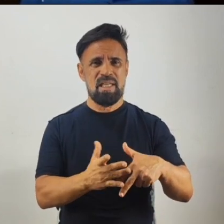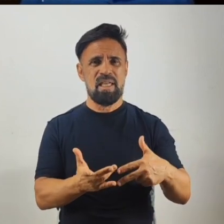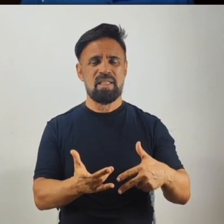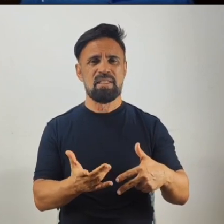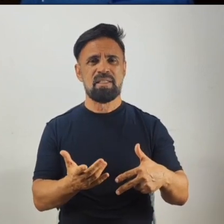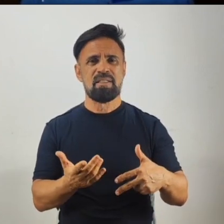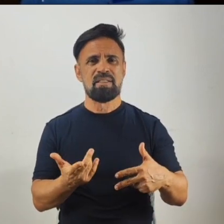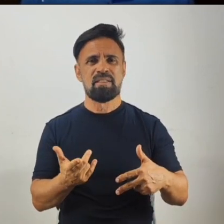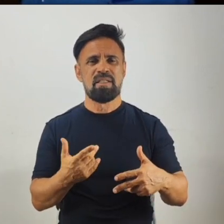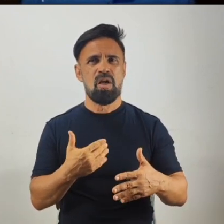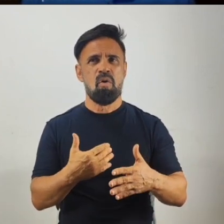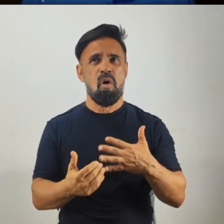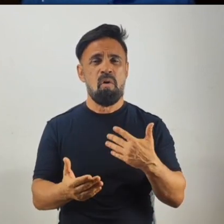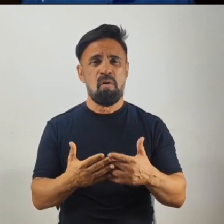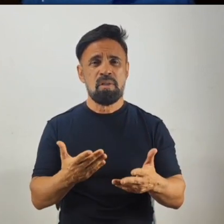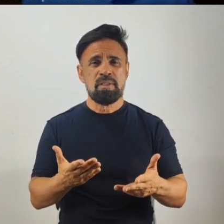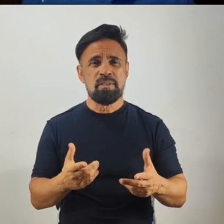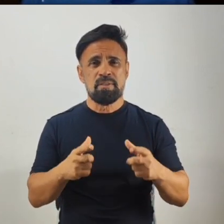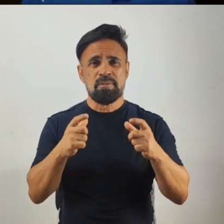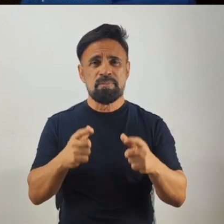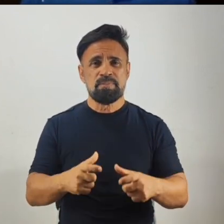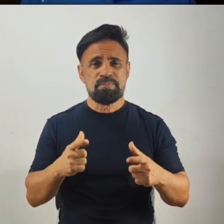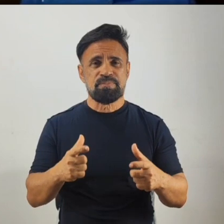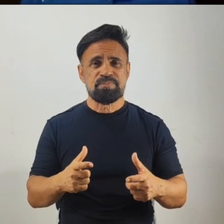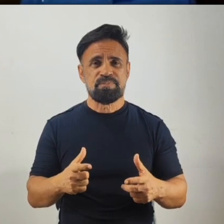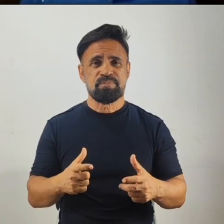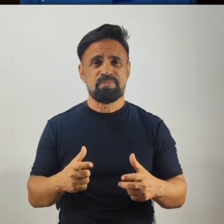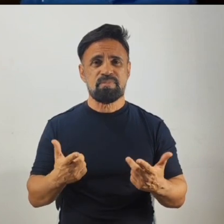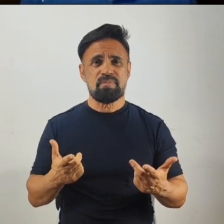existem pacientes que eles não vão ter como optar